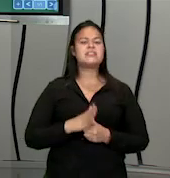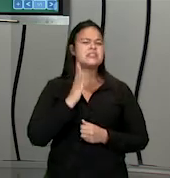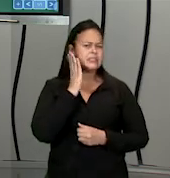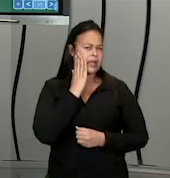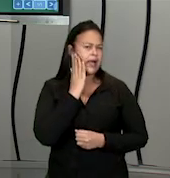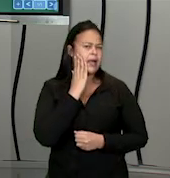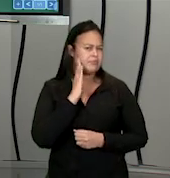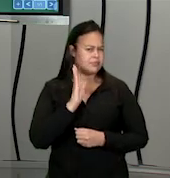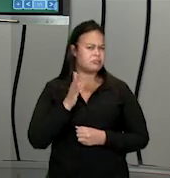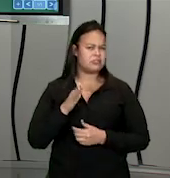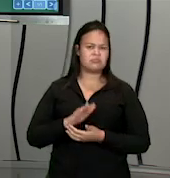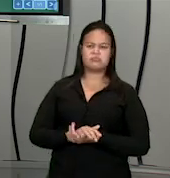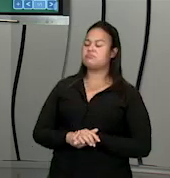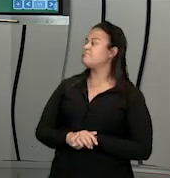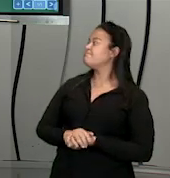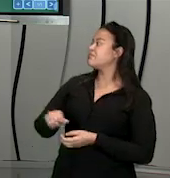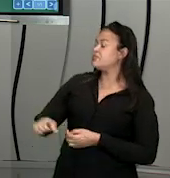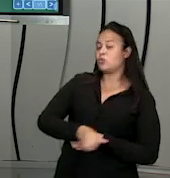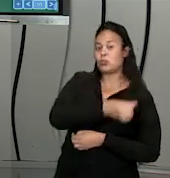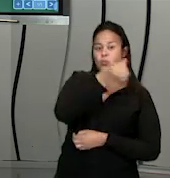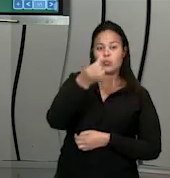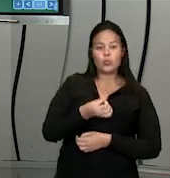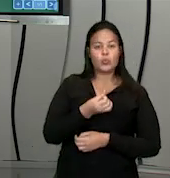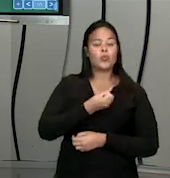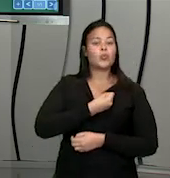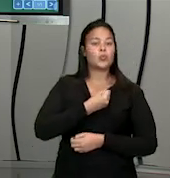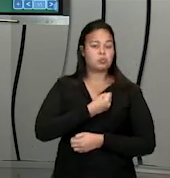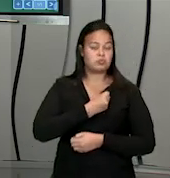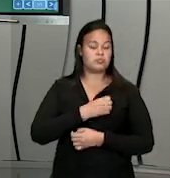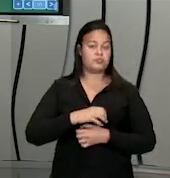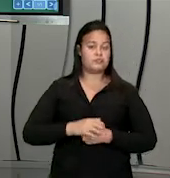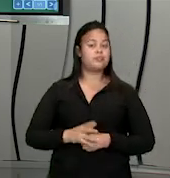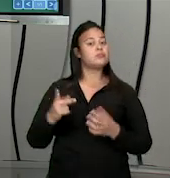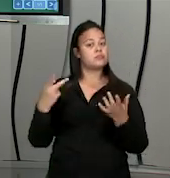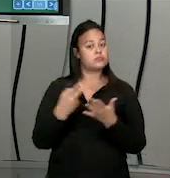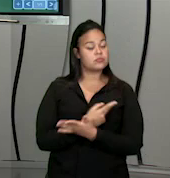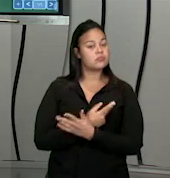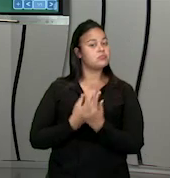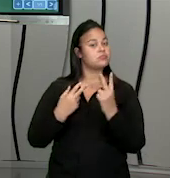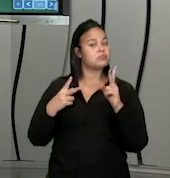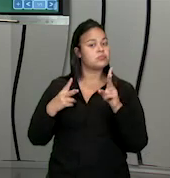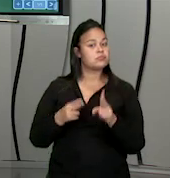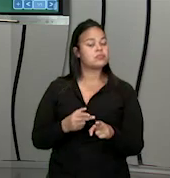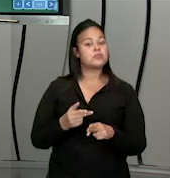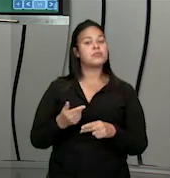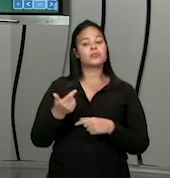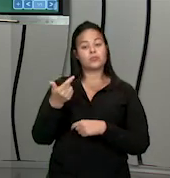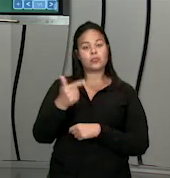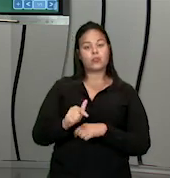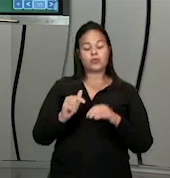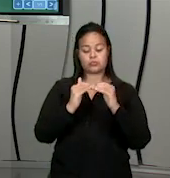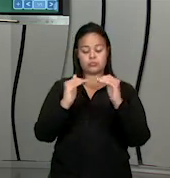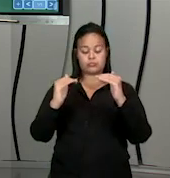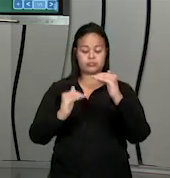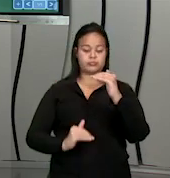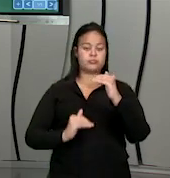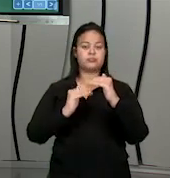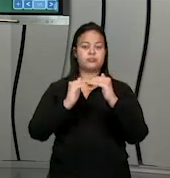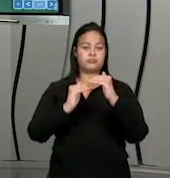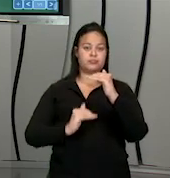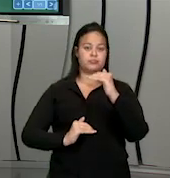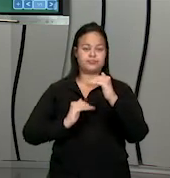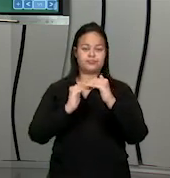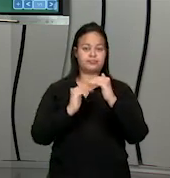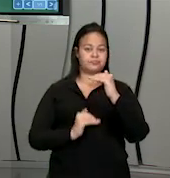aí 6 valores. E vai acontecer a mesma coisa na parte de baixo. Então, aqui na parte